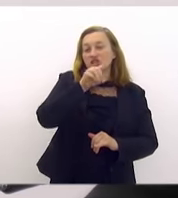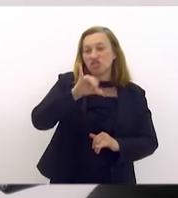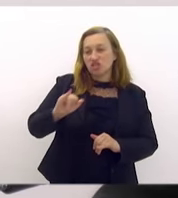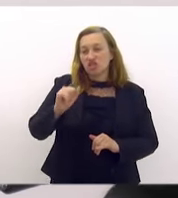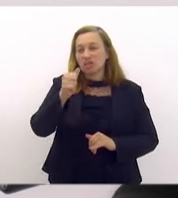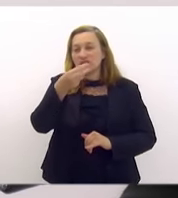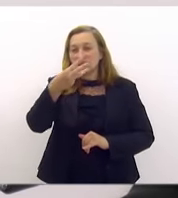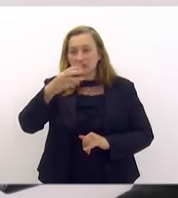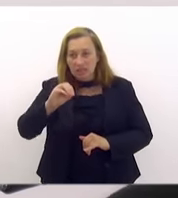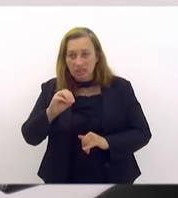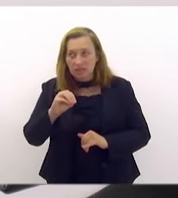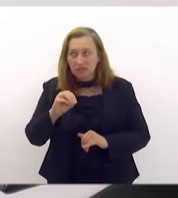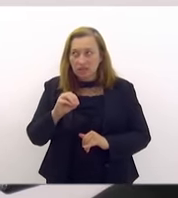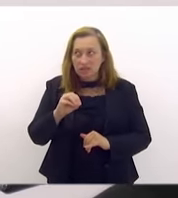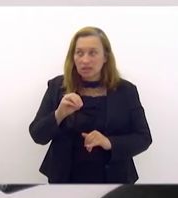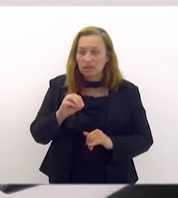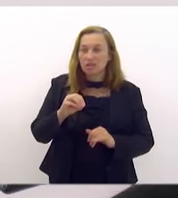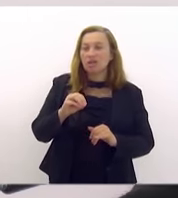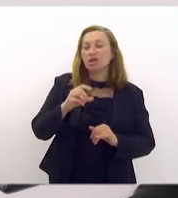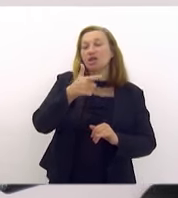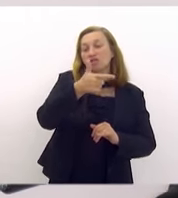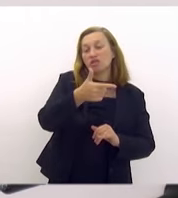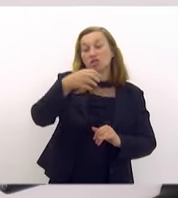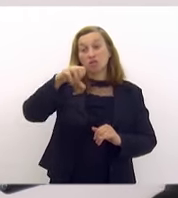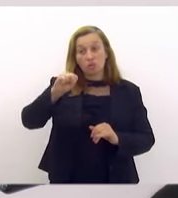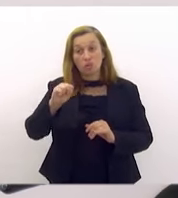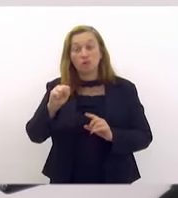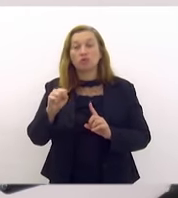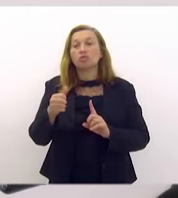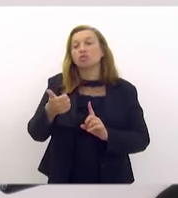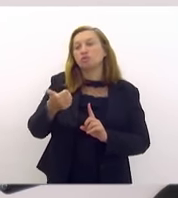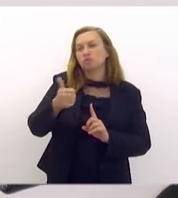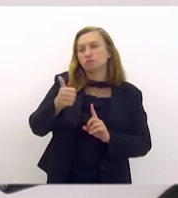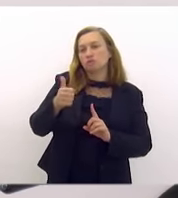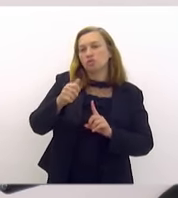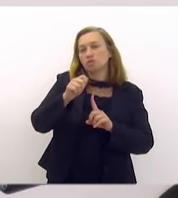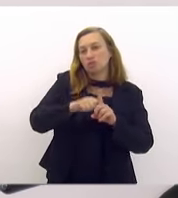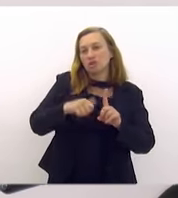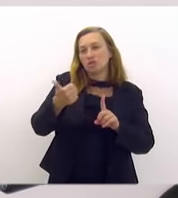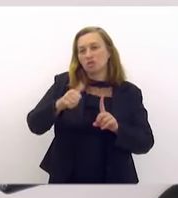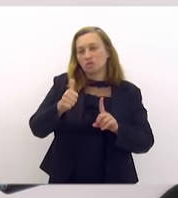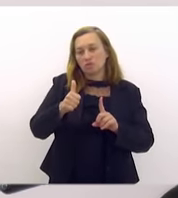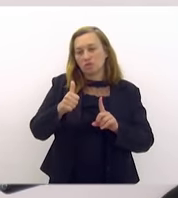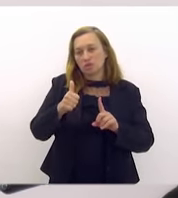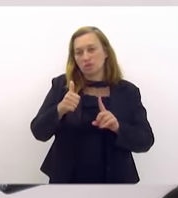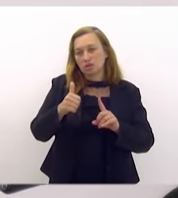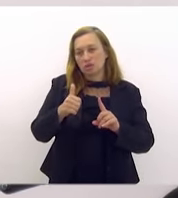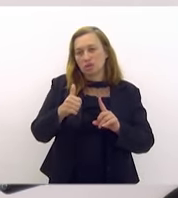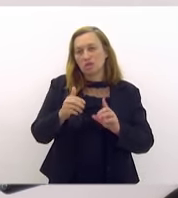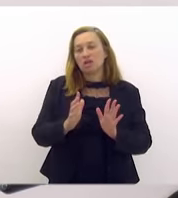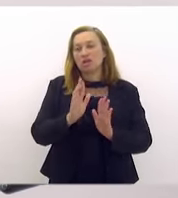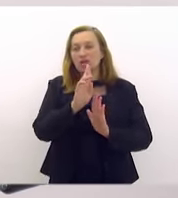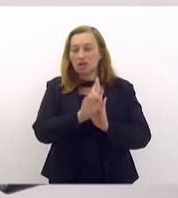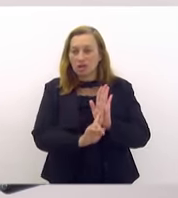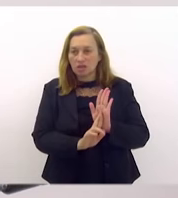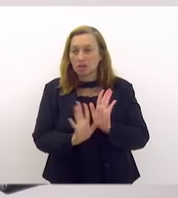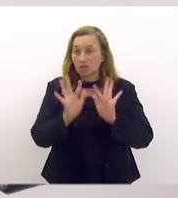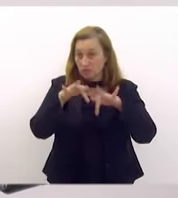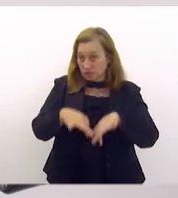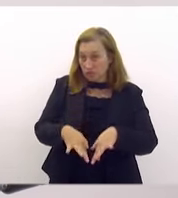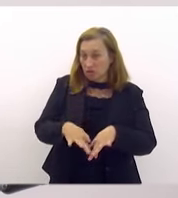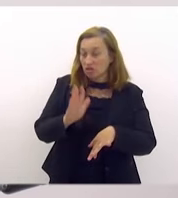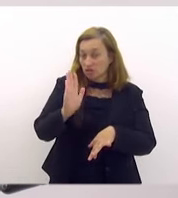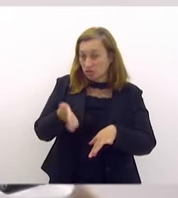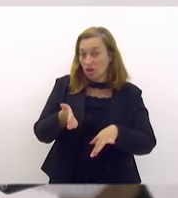n no caso 28/11 eu relatou entrega 48 horas né ao dia dia 30 mas